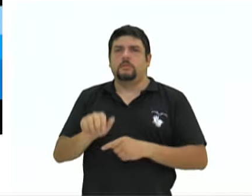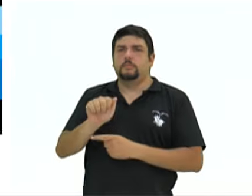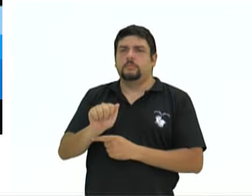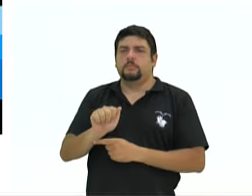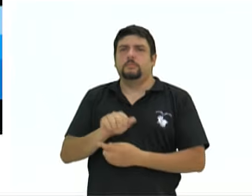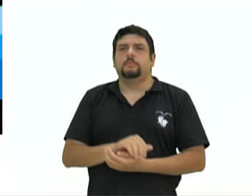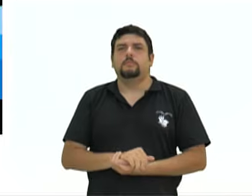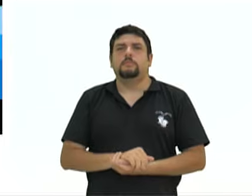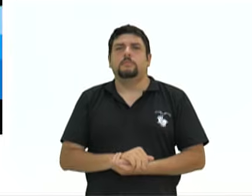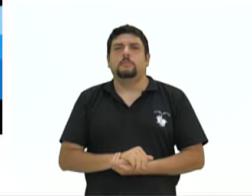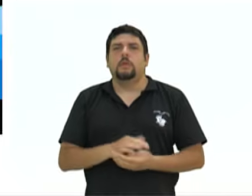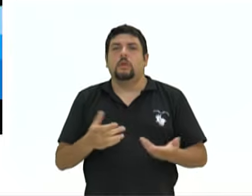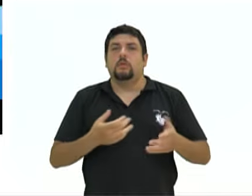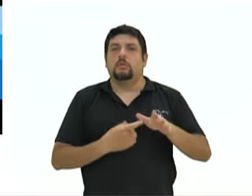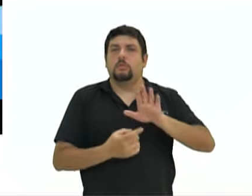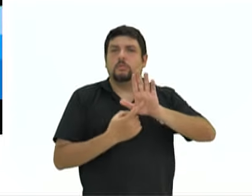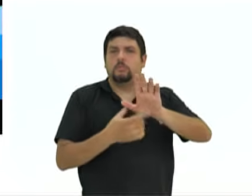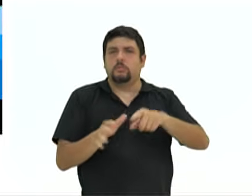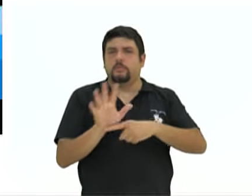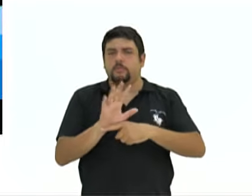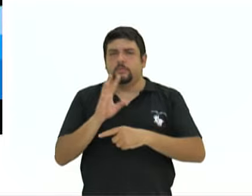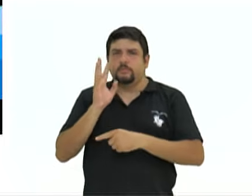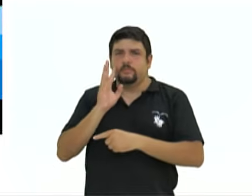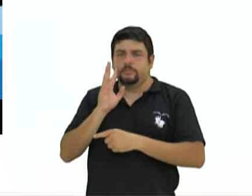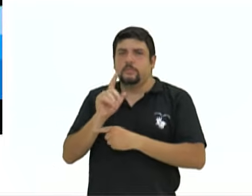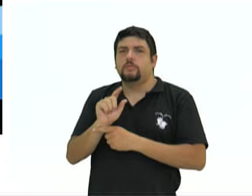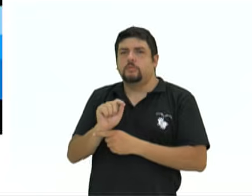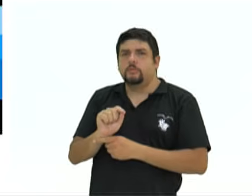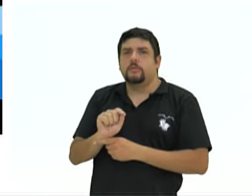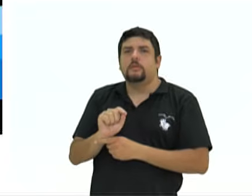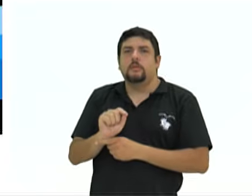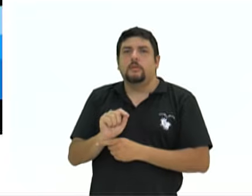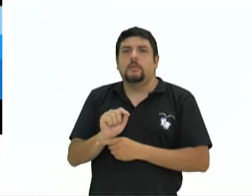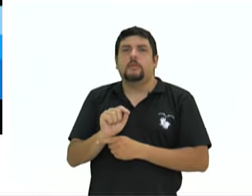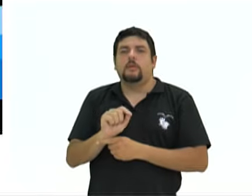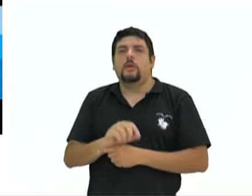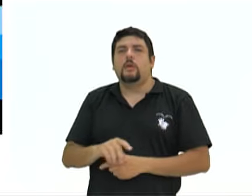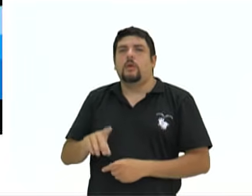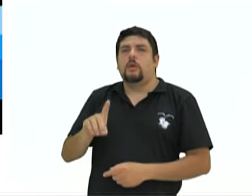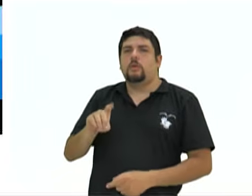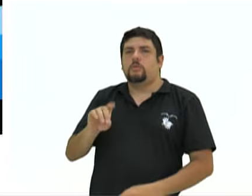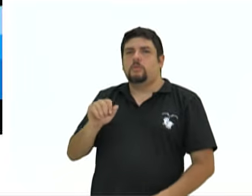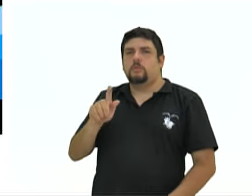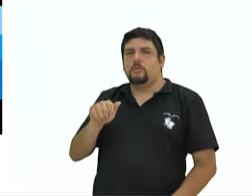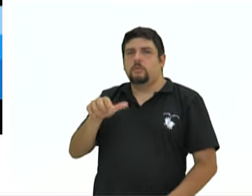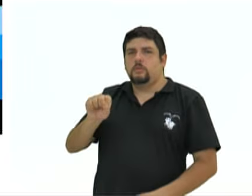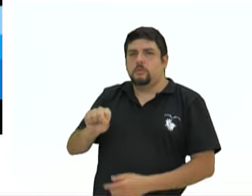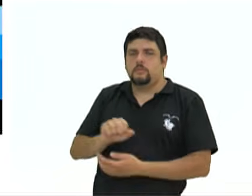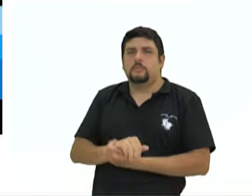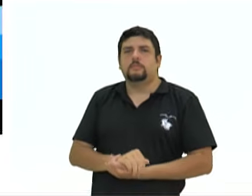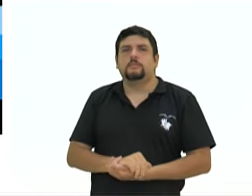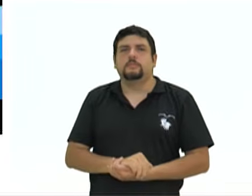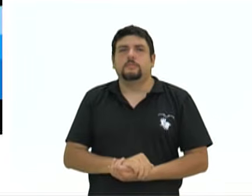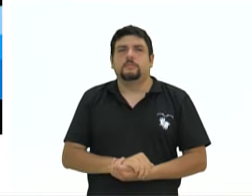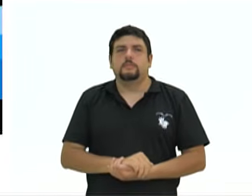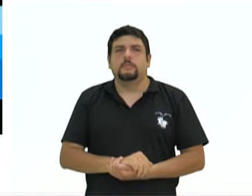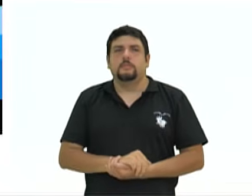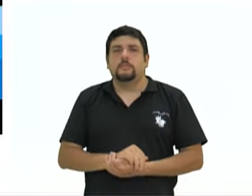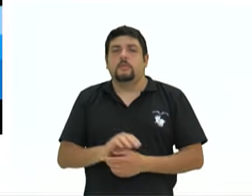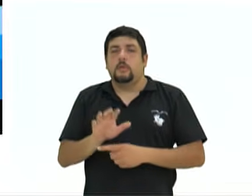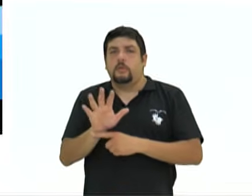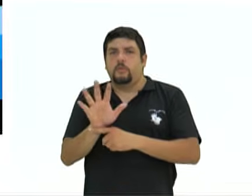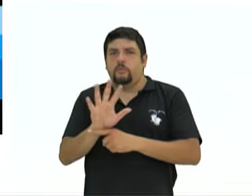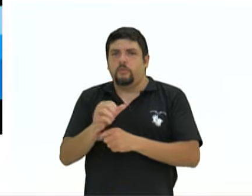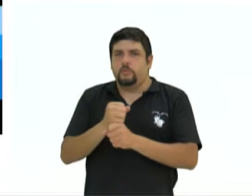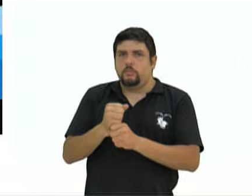prosseguir. Vamos mostrar agora o filme, que é bem legal, que é L'Assassinat de Dudeguise. Olha meu francês maravilhoso funcionando. É um filme de